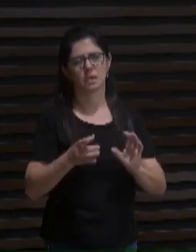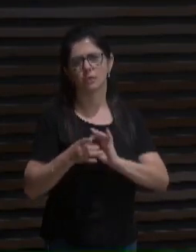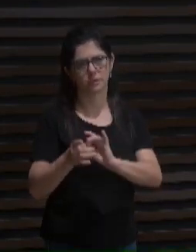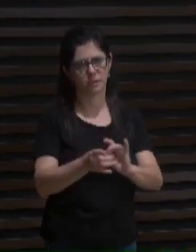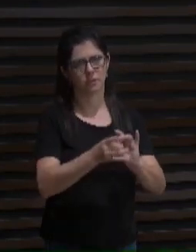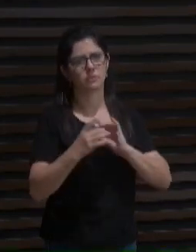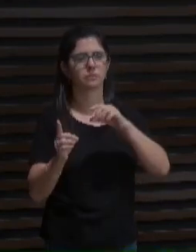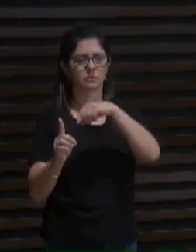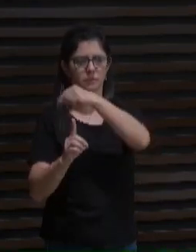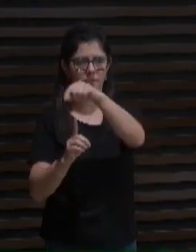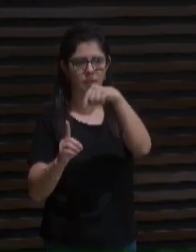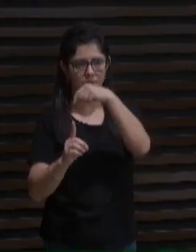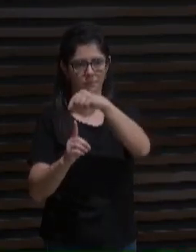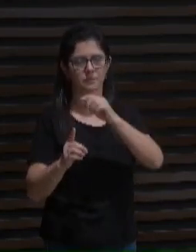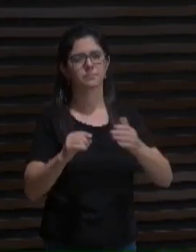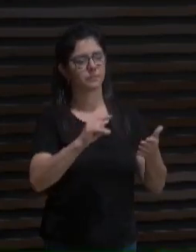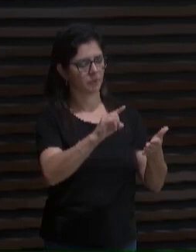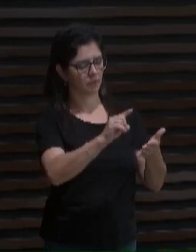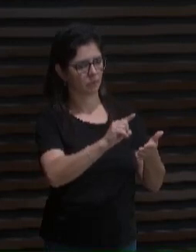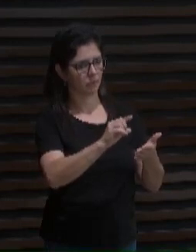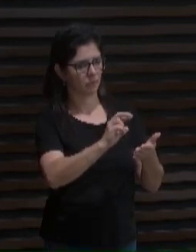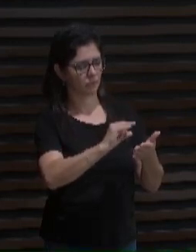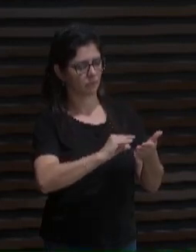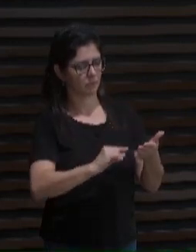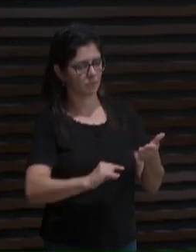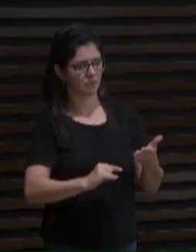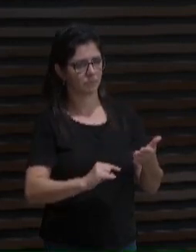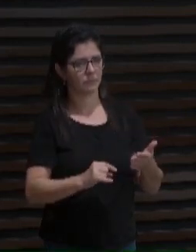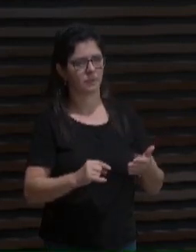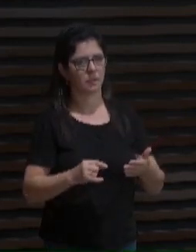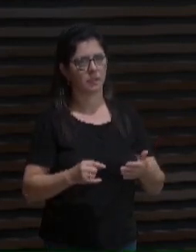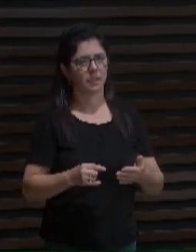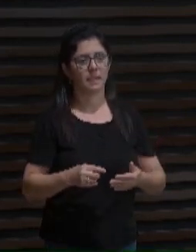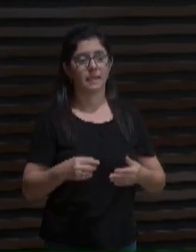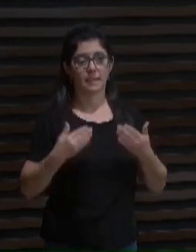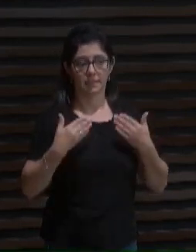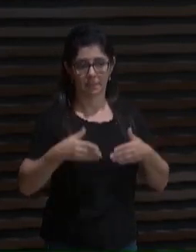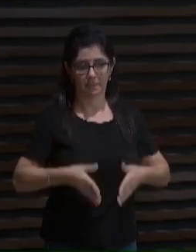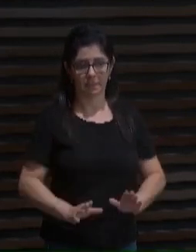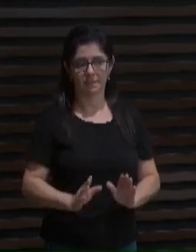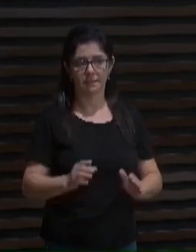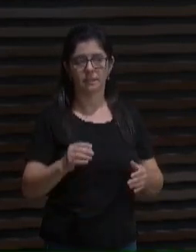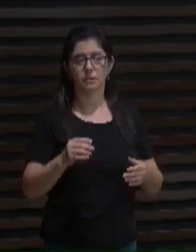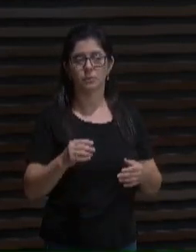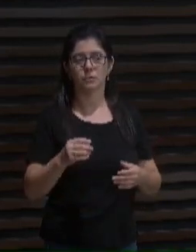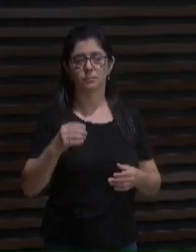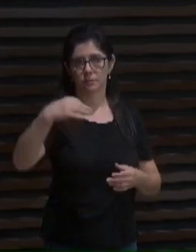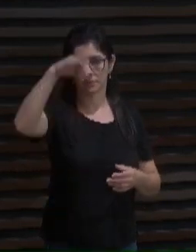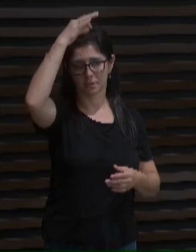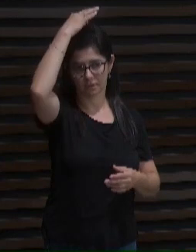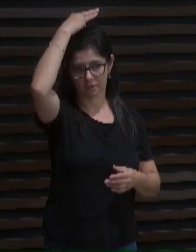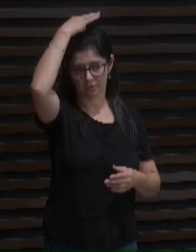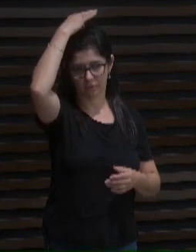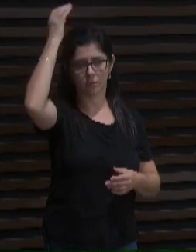santos. Boletim. Ser nascido de novo é a condição sine qua non